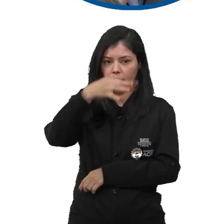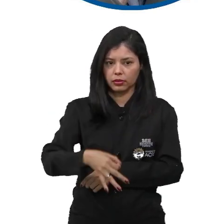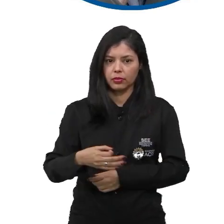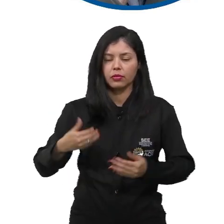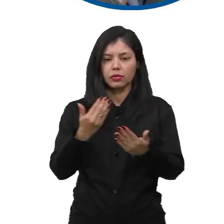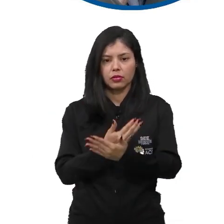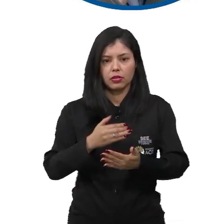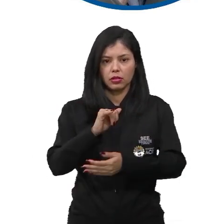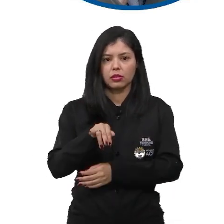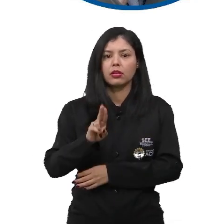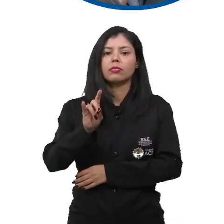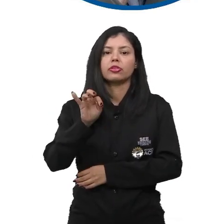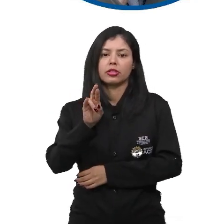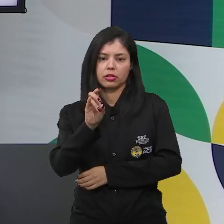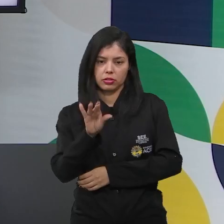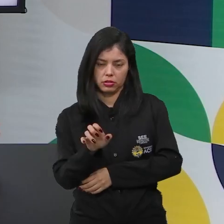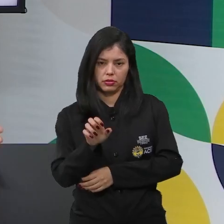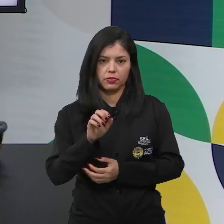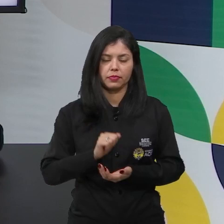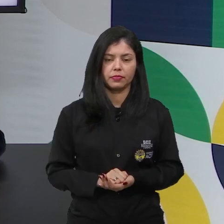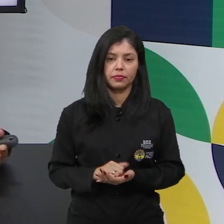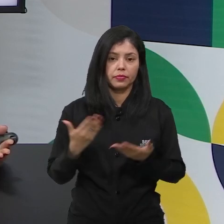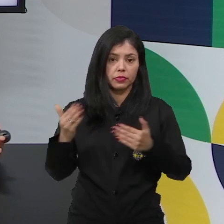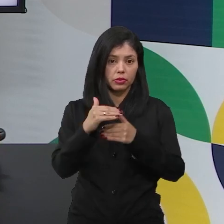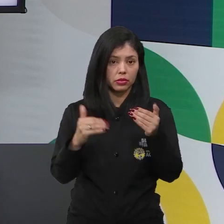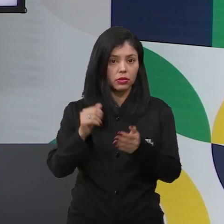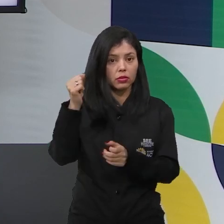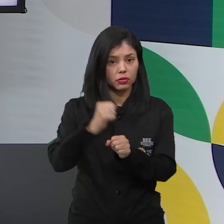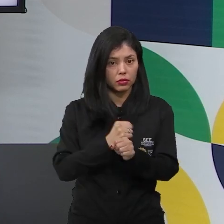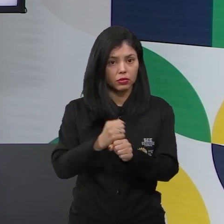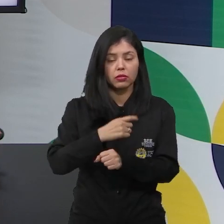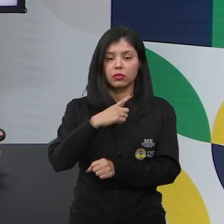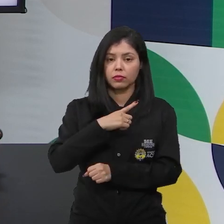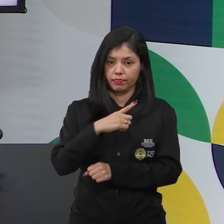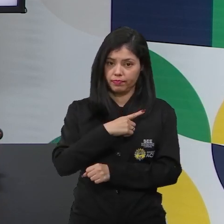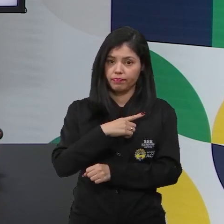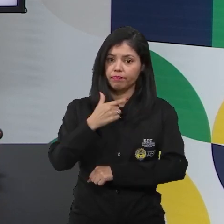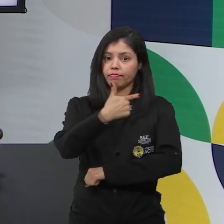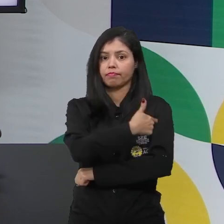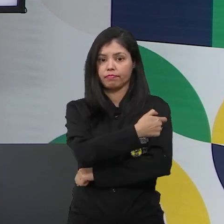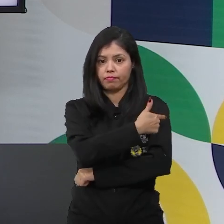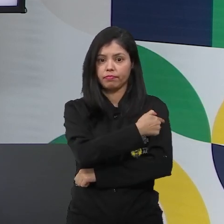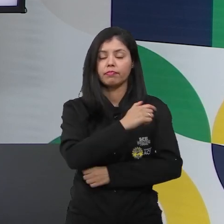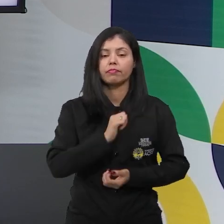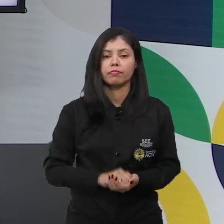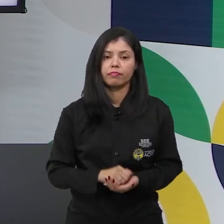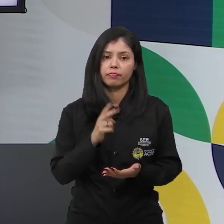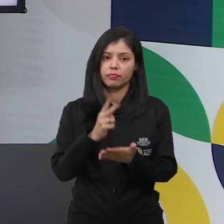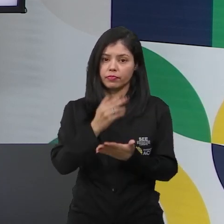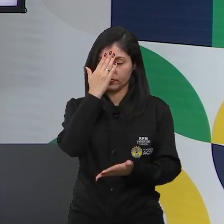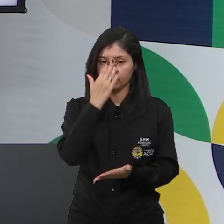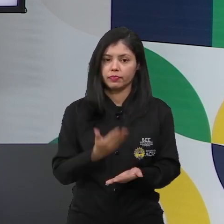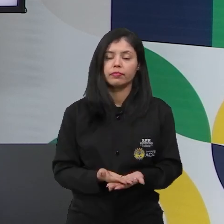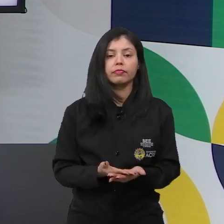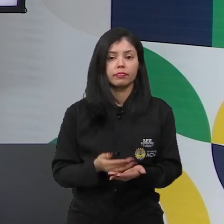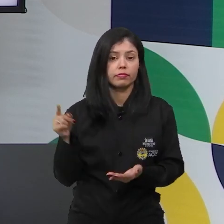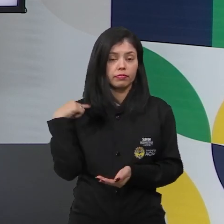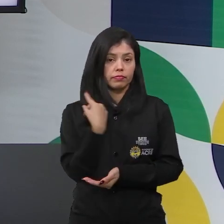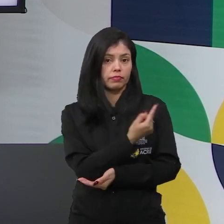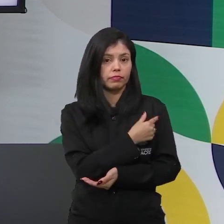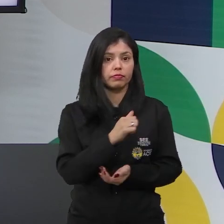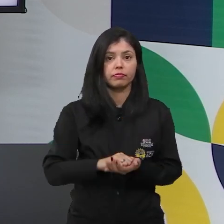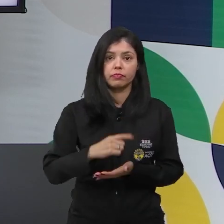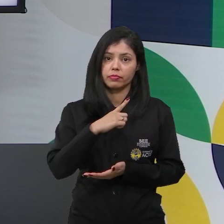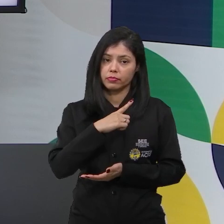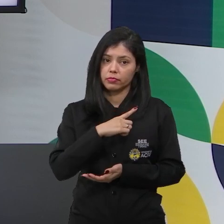e cuidados com a imunidade, né? Então, todo ano a gente tem as campanhas de vacinação, né? Eu creio que todos nós nos vacinamos